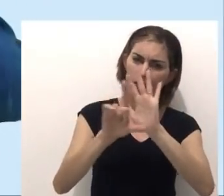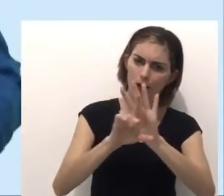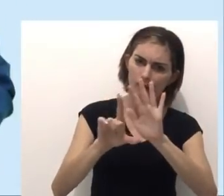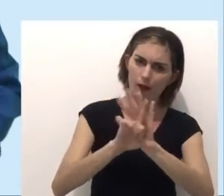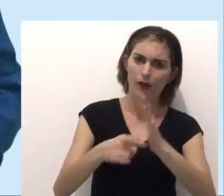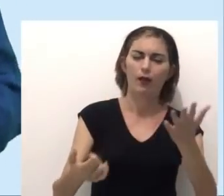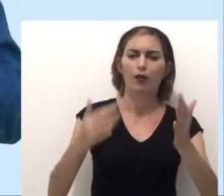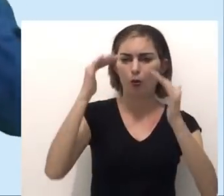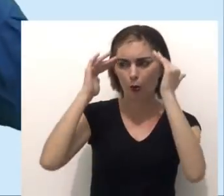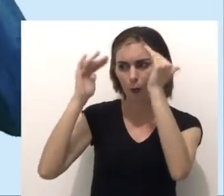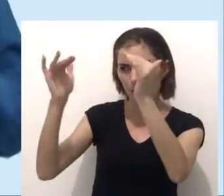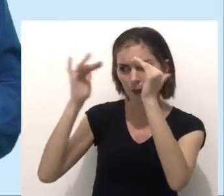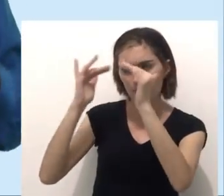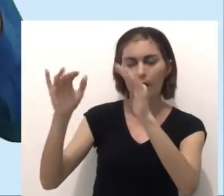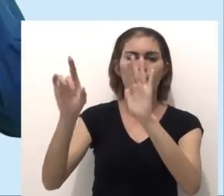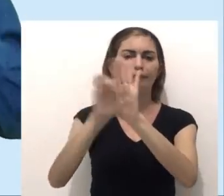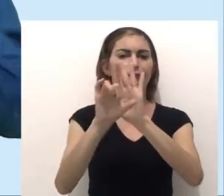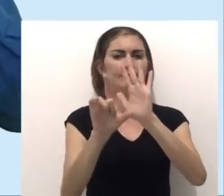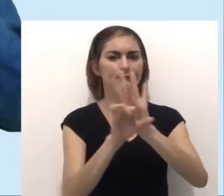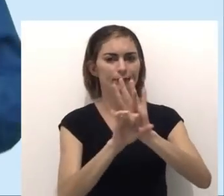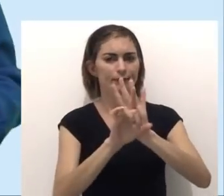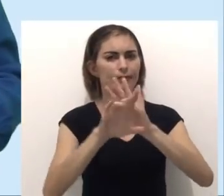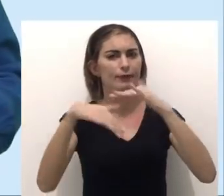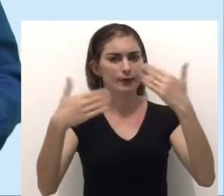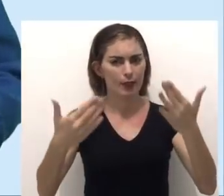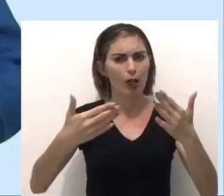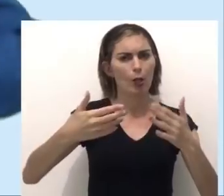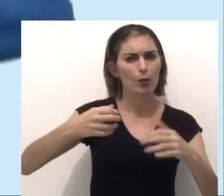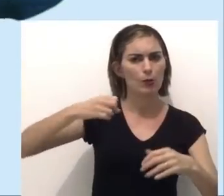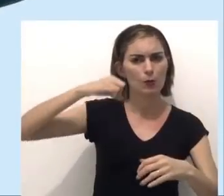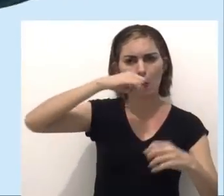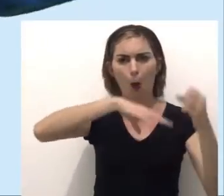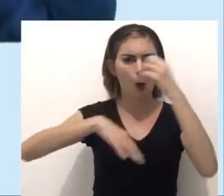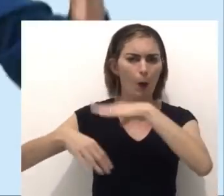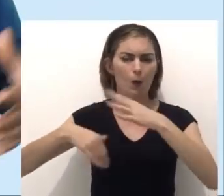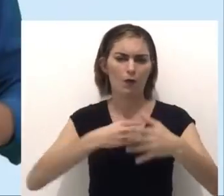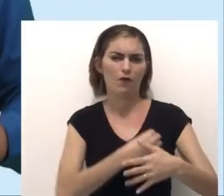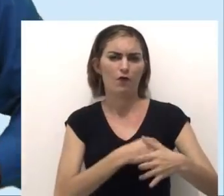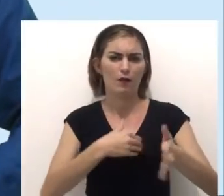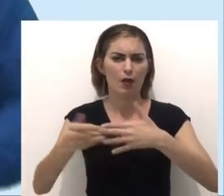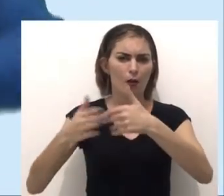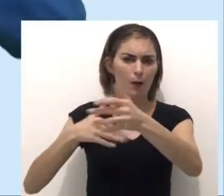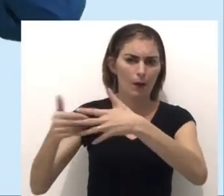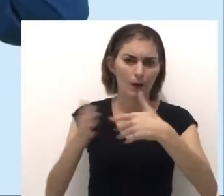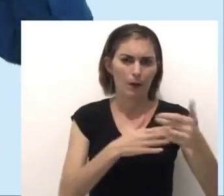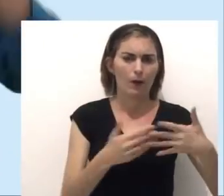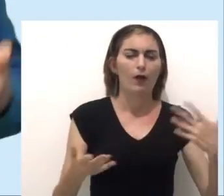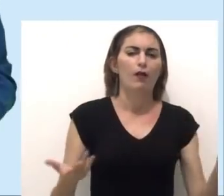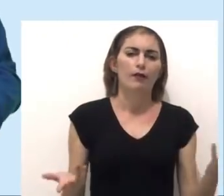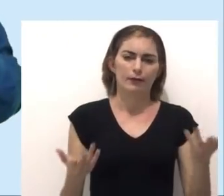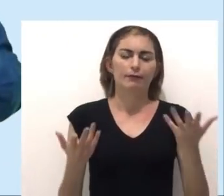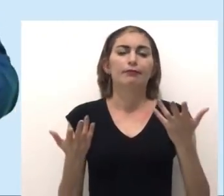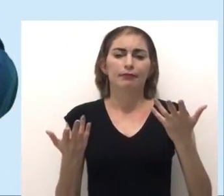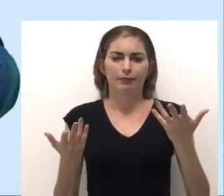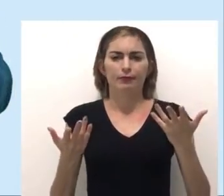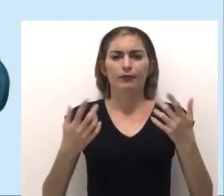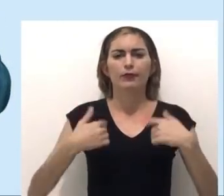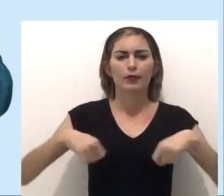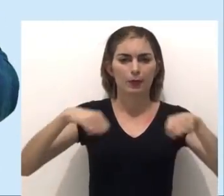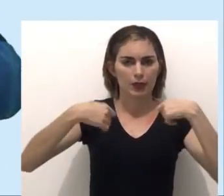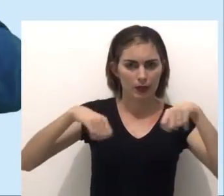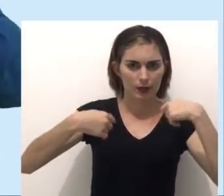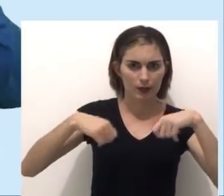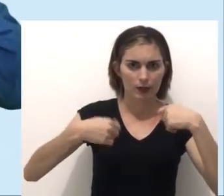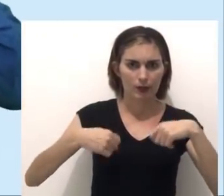Às leis. A obediência às leis. Éramos selvagens, viviam como lobos, de acordo com